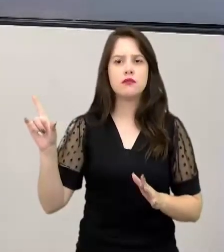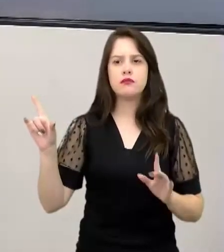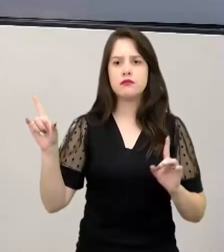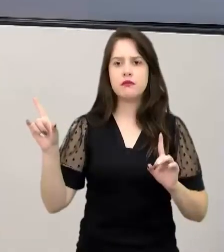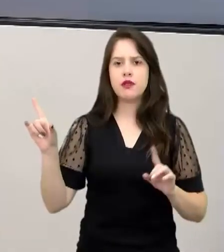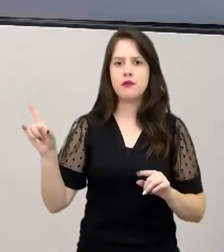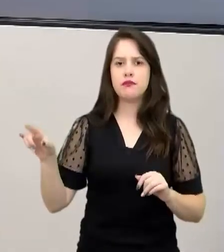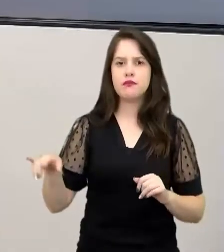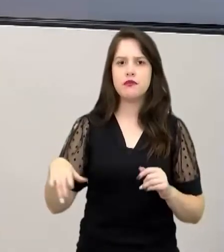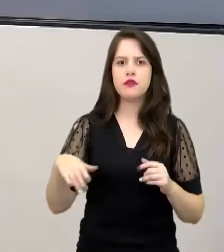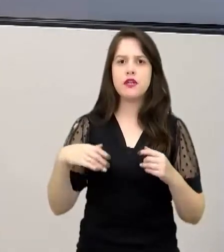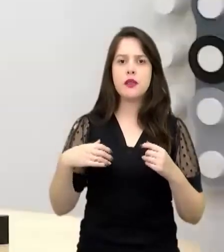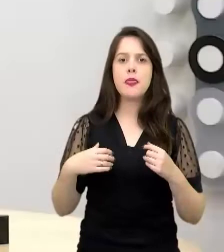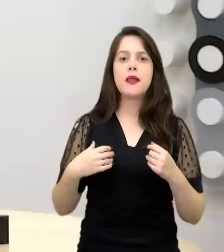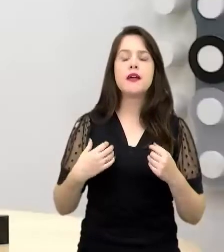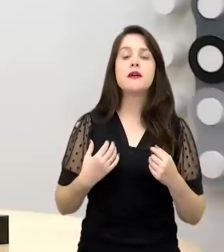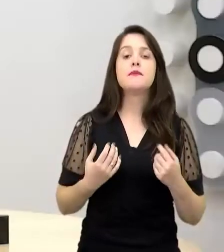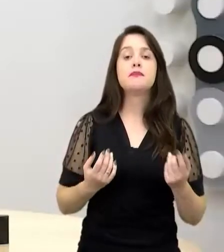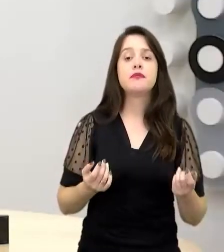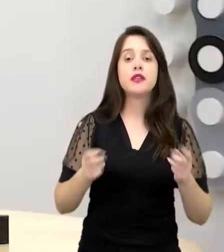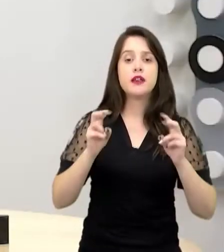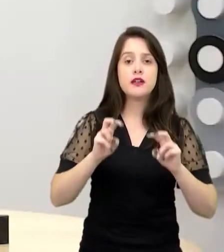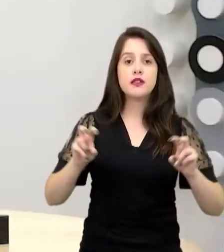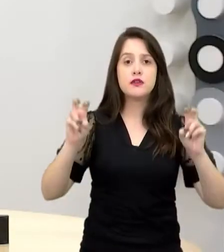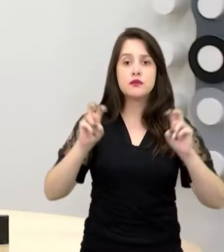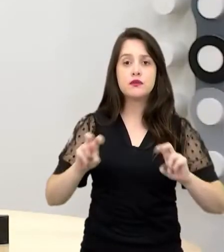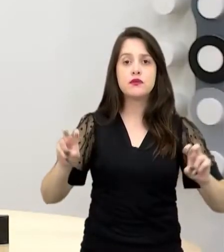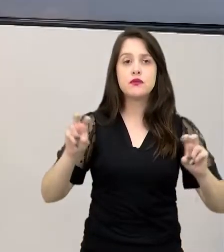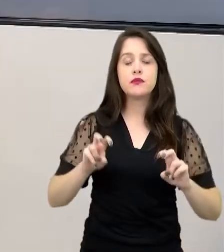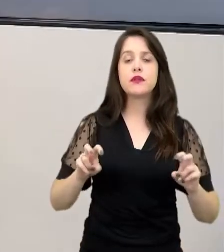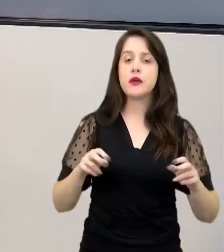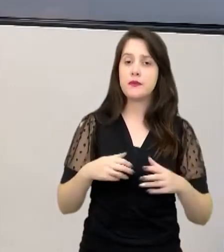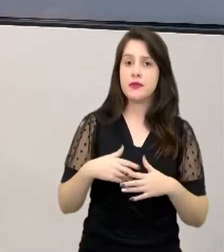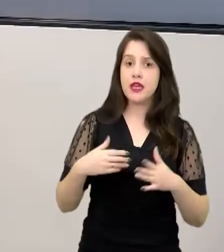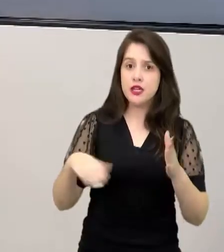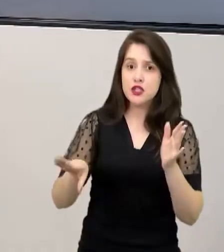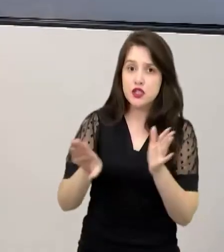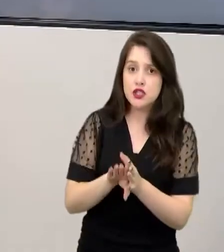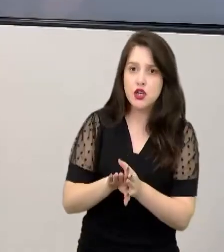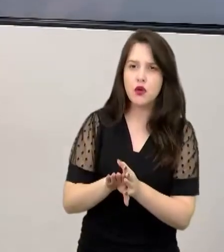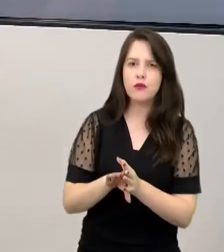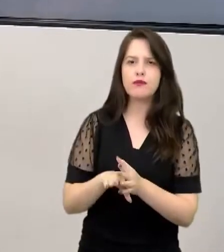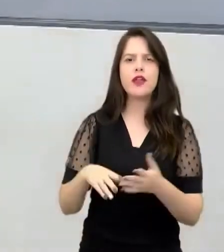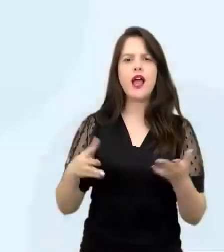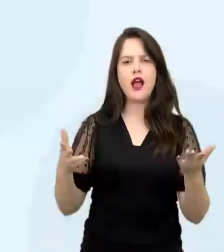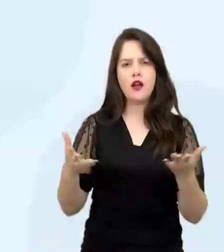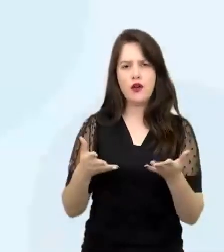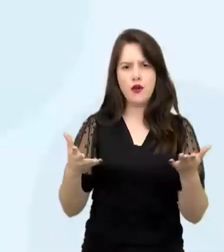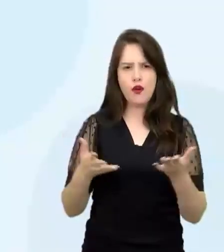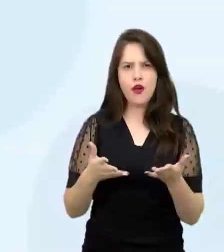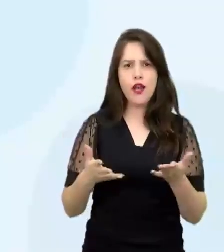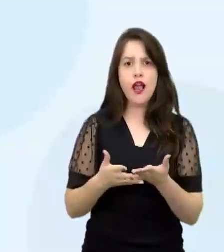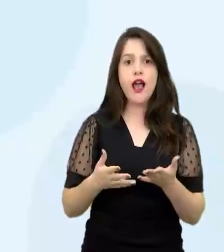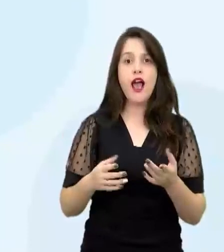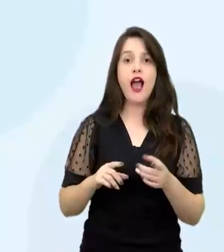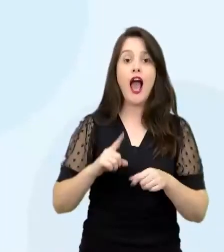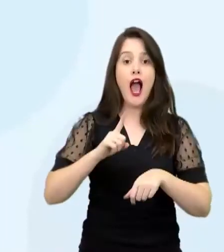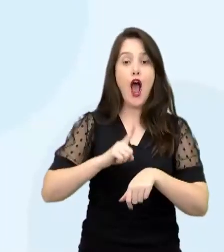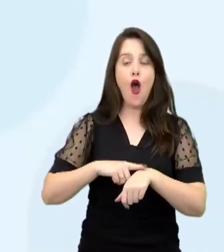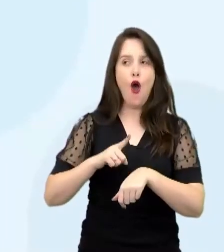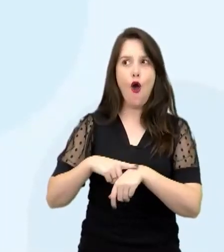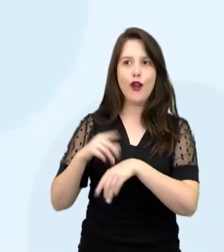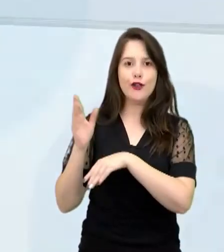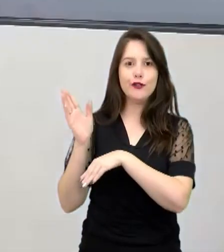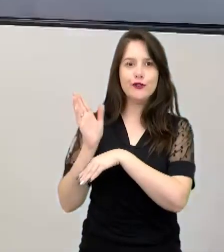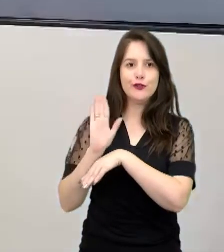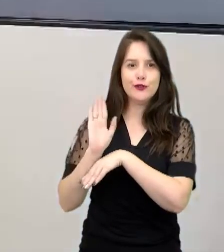sapiens. Acima. Estamos chegando no nível acima, sapiens. Estamos chegando. E aí, gente, né? Vamos lá para nossa hora do vídeo.